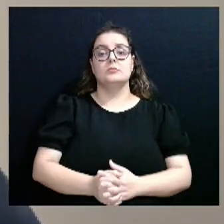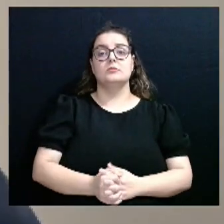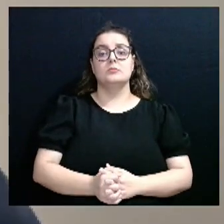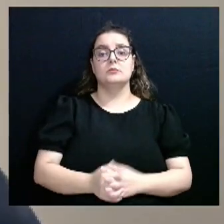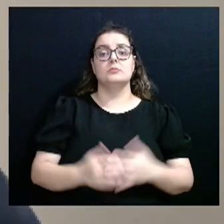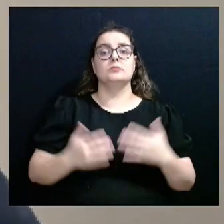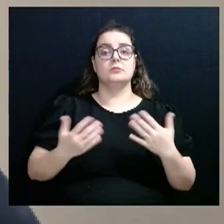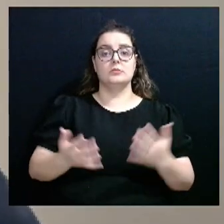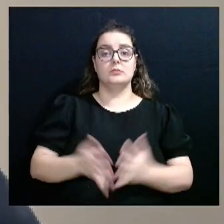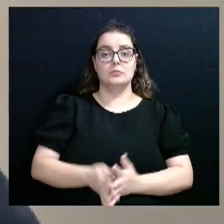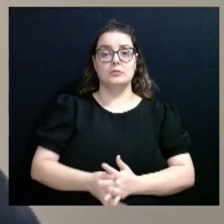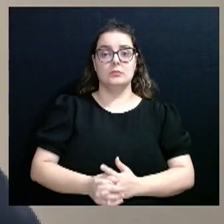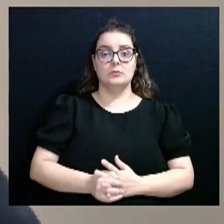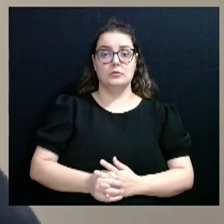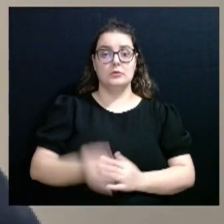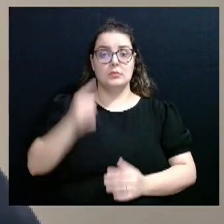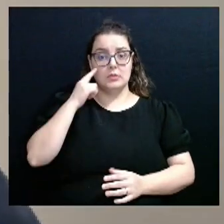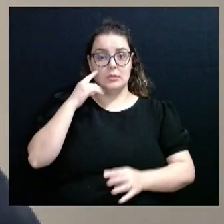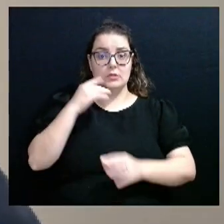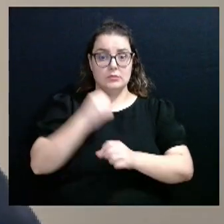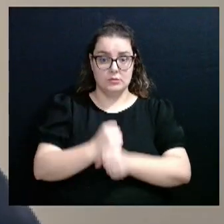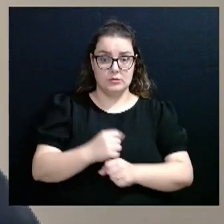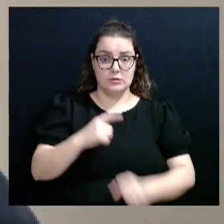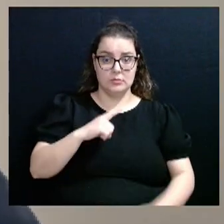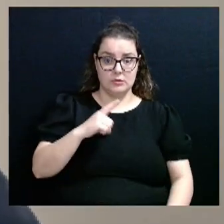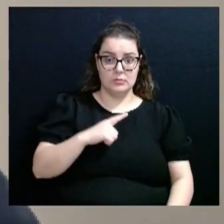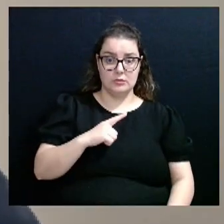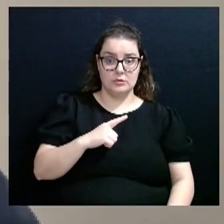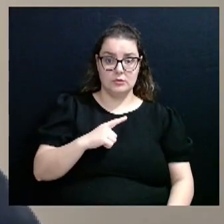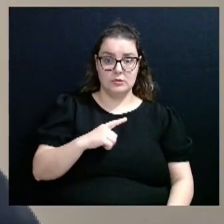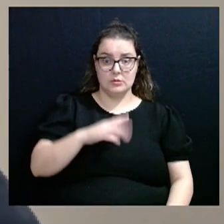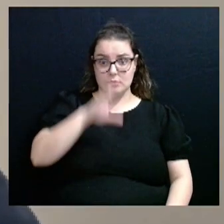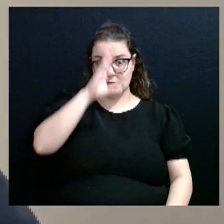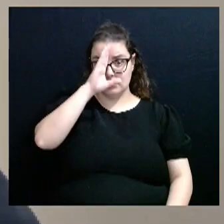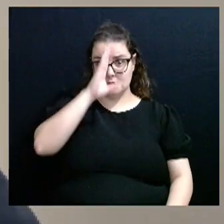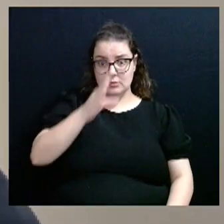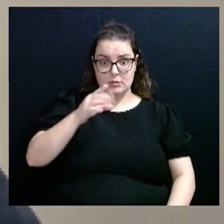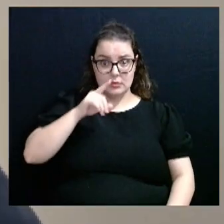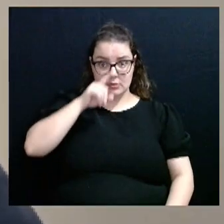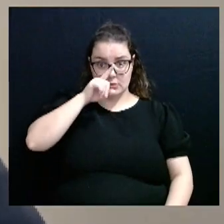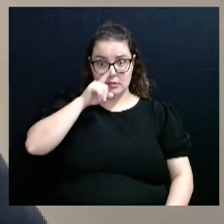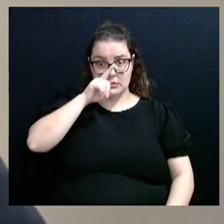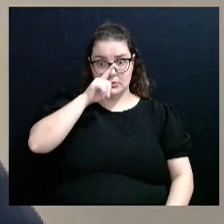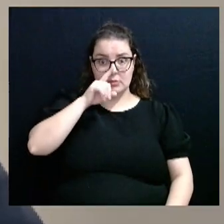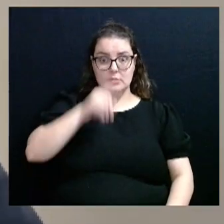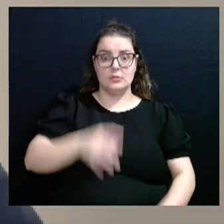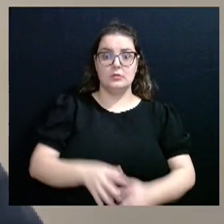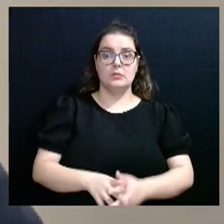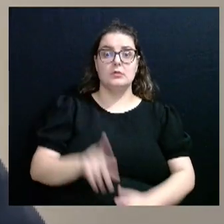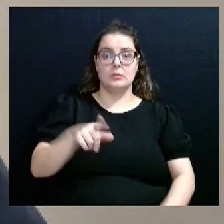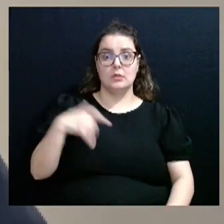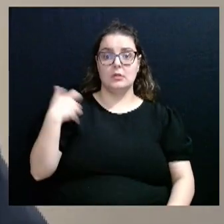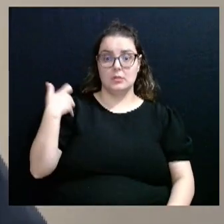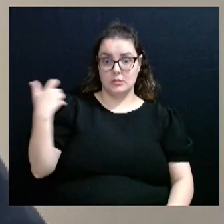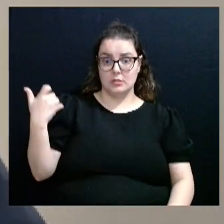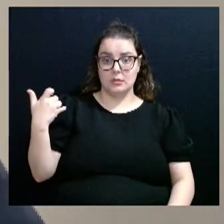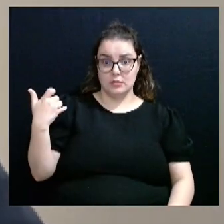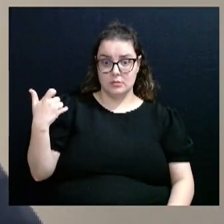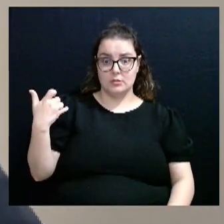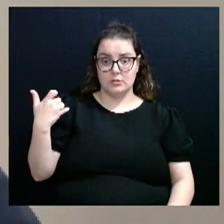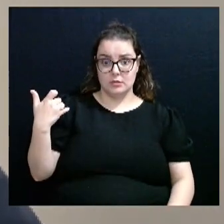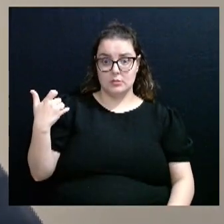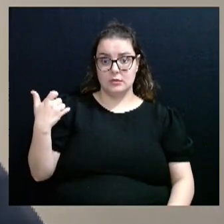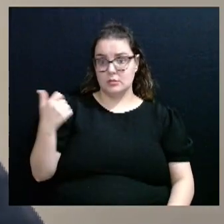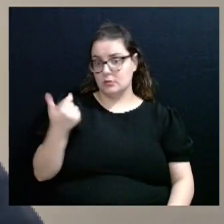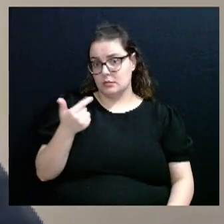no geral, a gente tem o principal fator de risco, que é a idade, e isso daí é algo que a gente não consegue interferir,